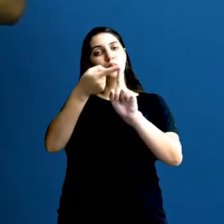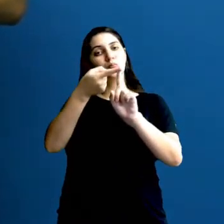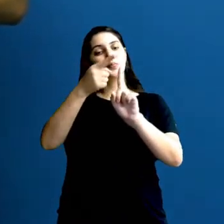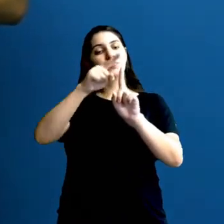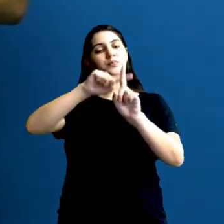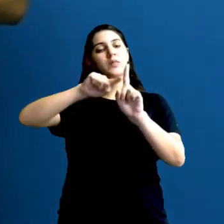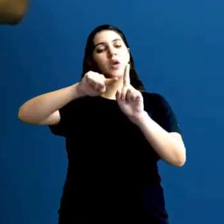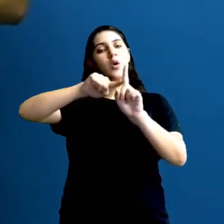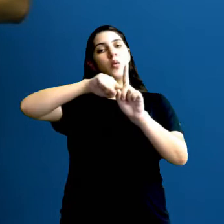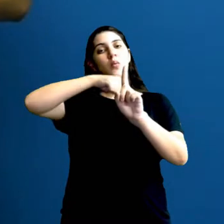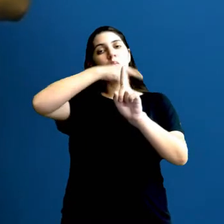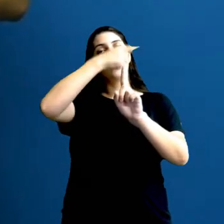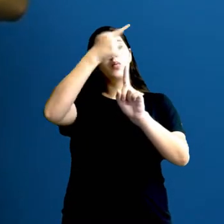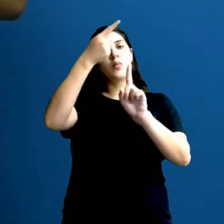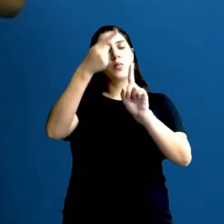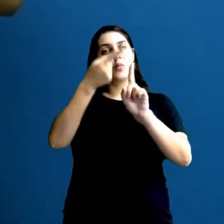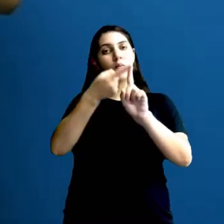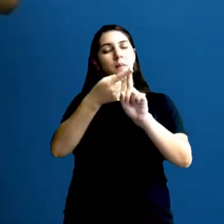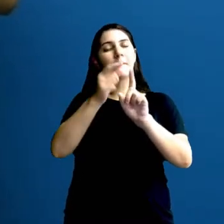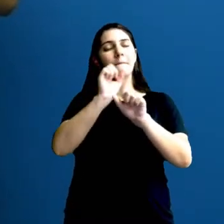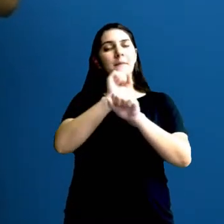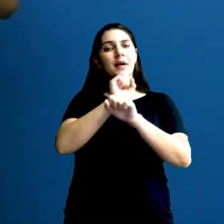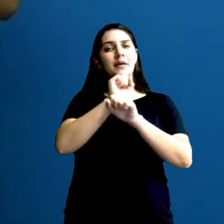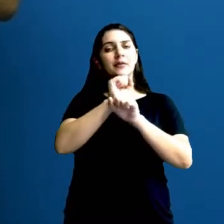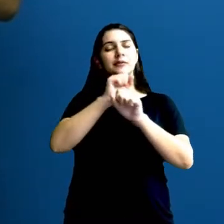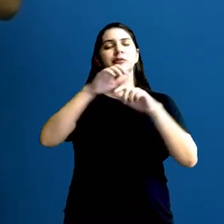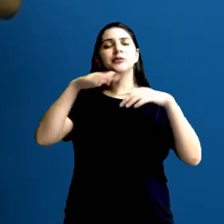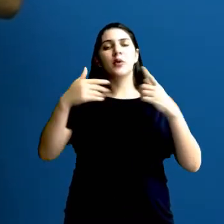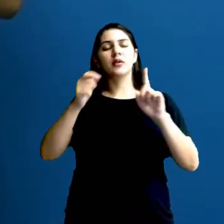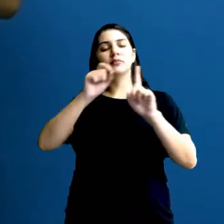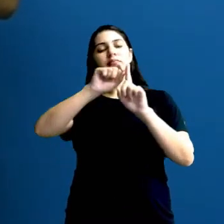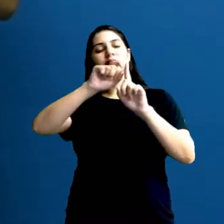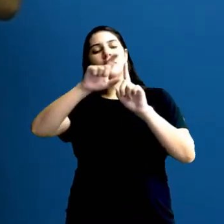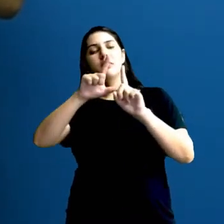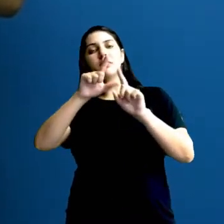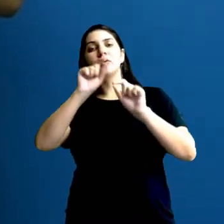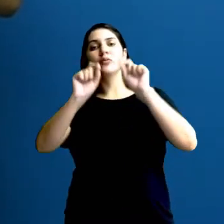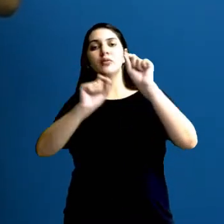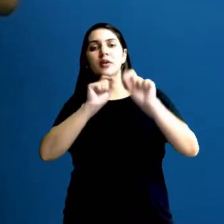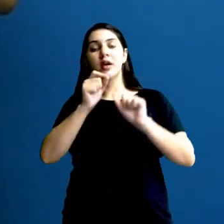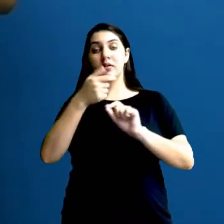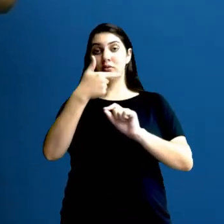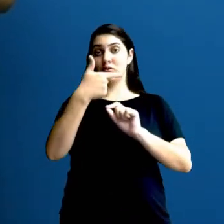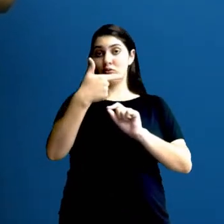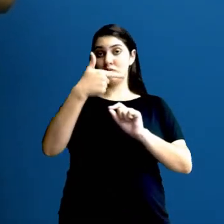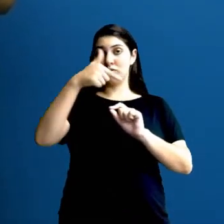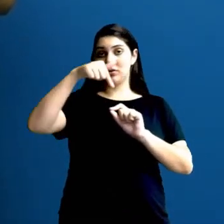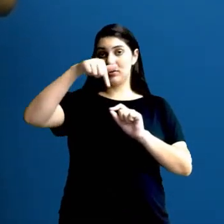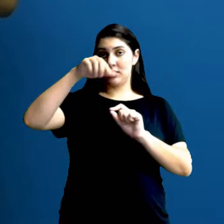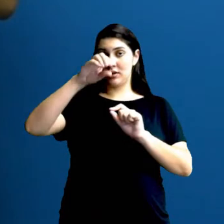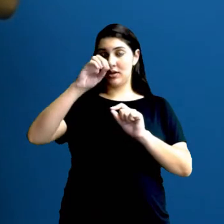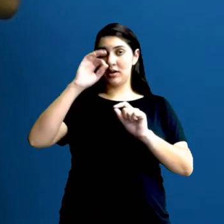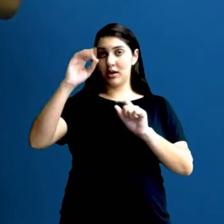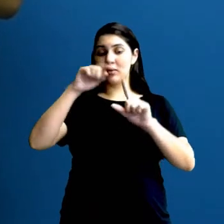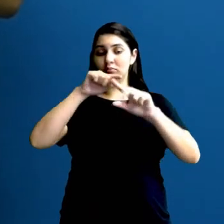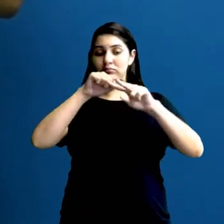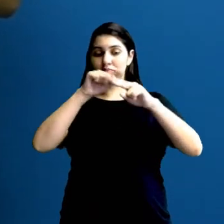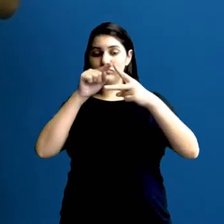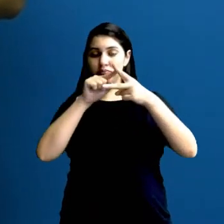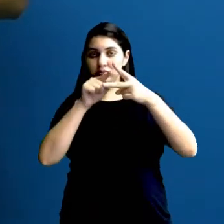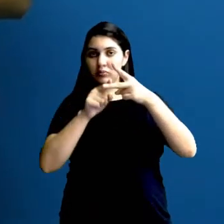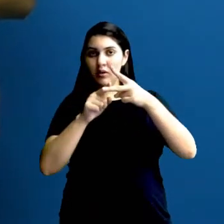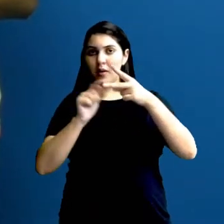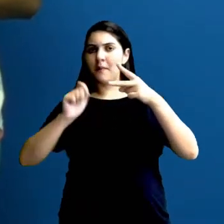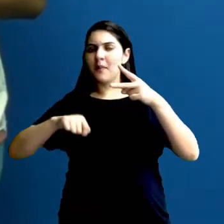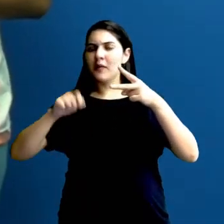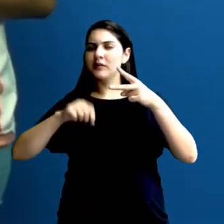parou aqui, ó. Essa abertura formou um ângulo de 270 graus, que